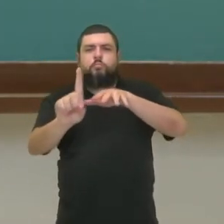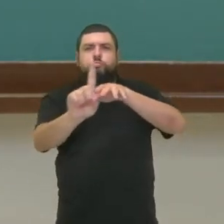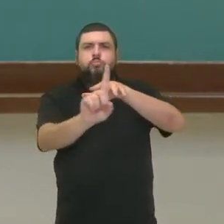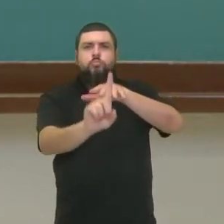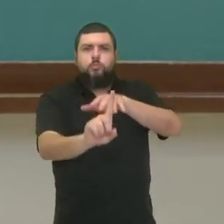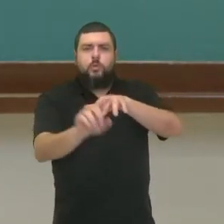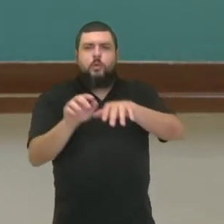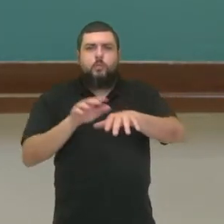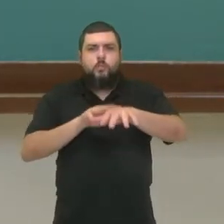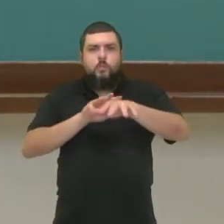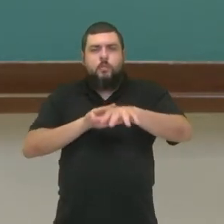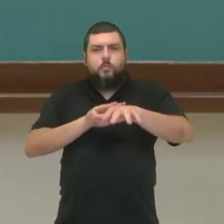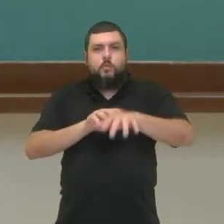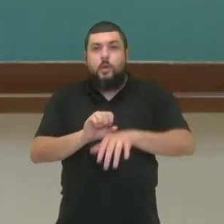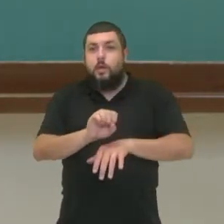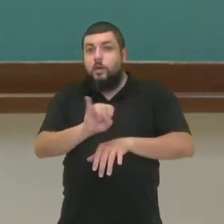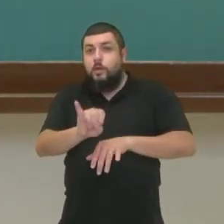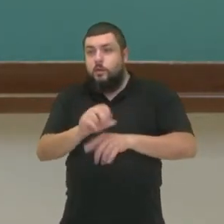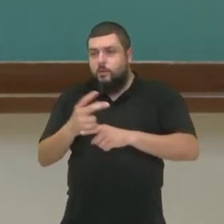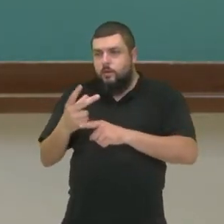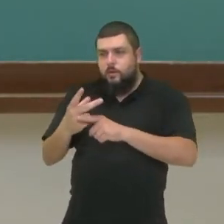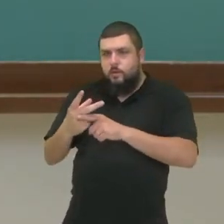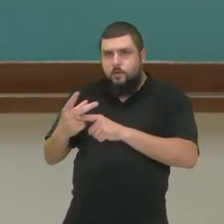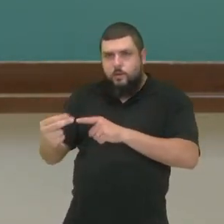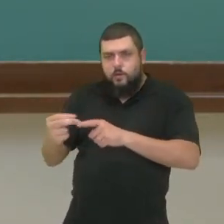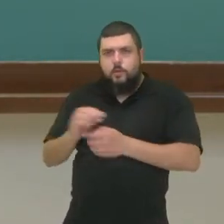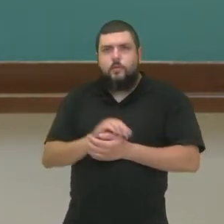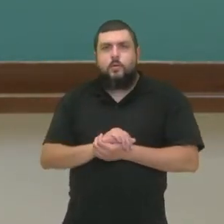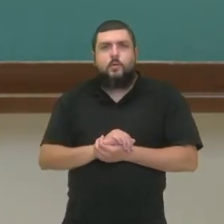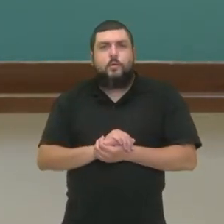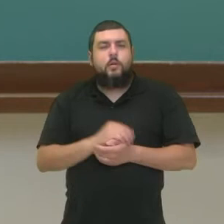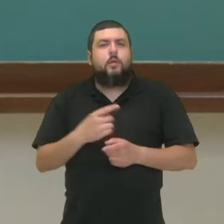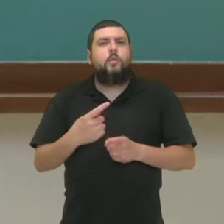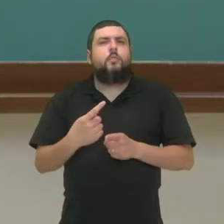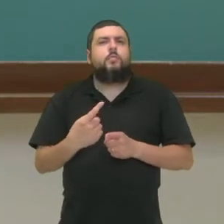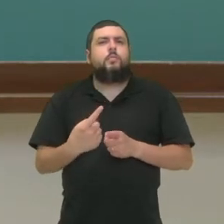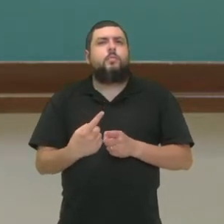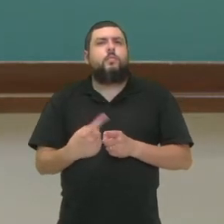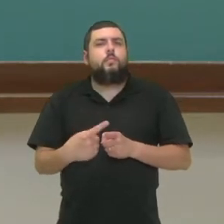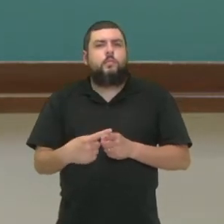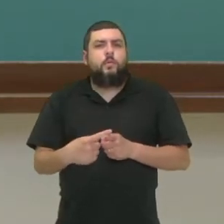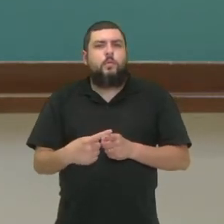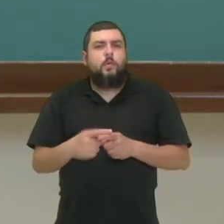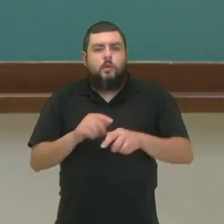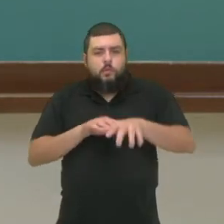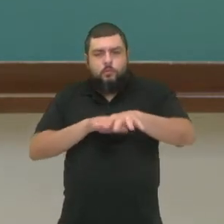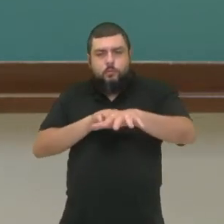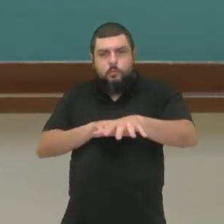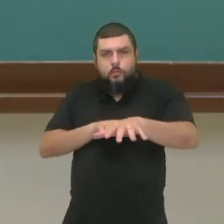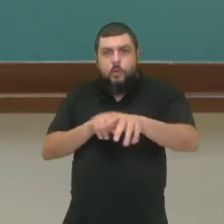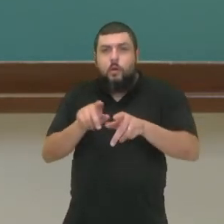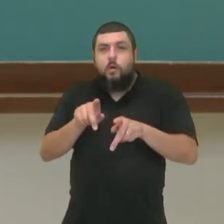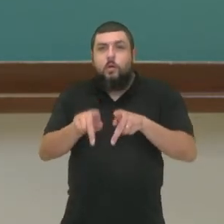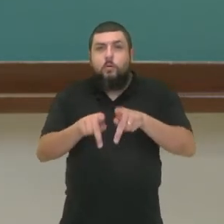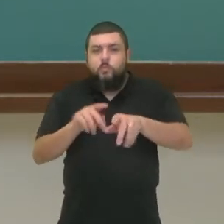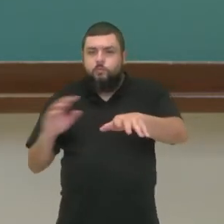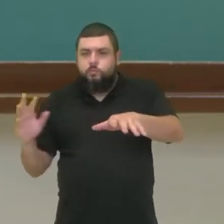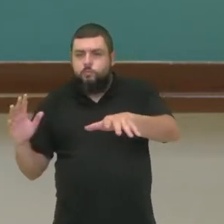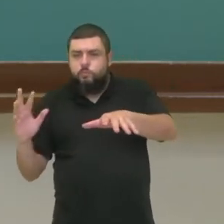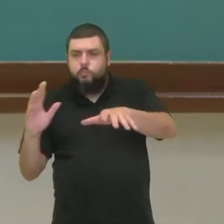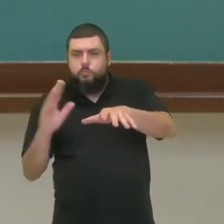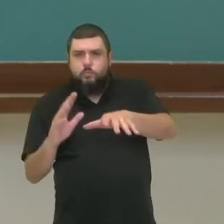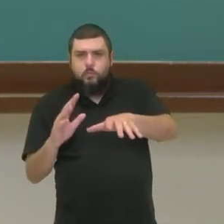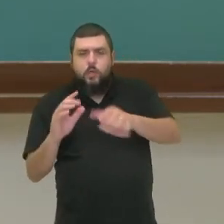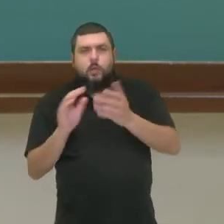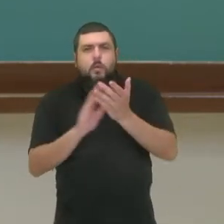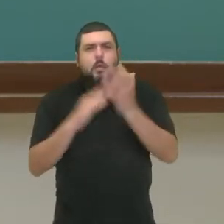situações de vitória, para que a população pudesse aplaudir, né, com música, com honrarias e homenagem.